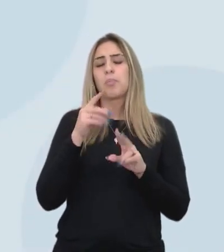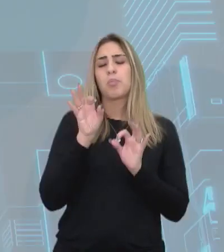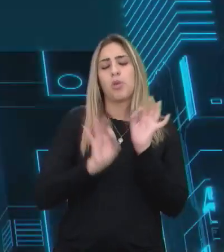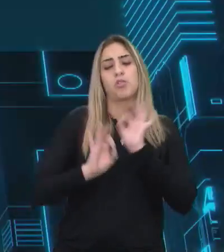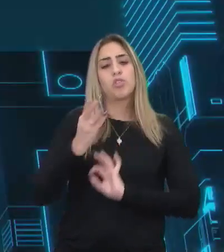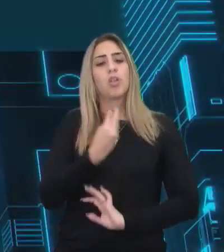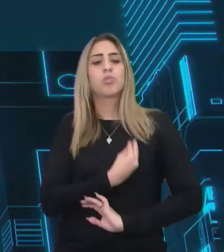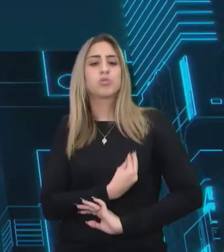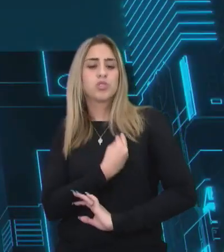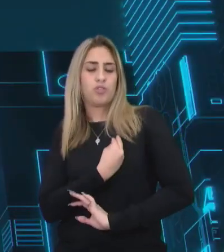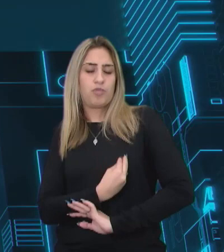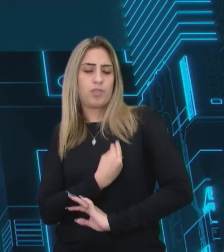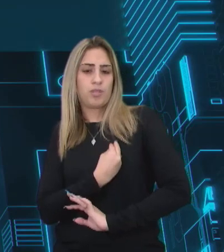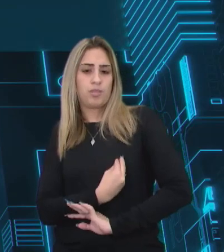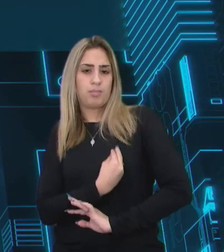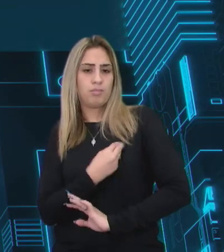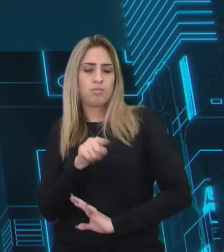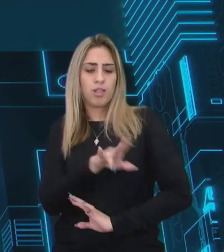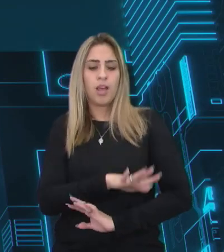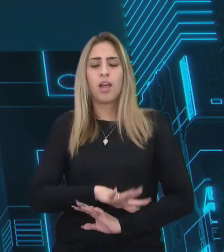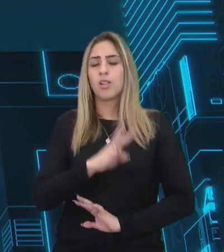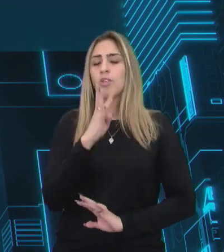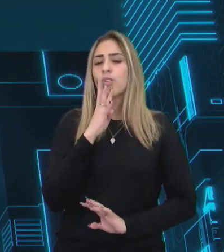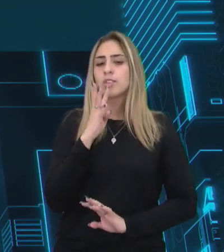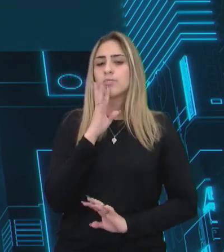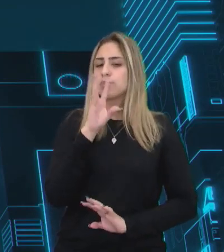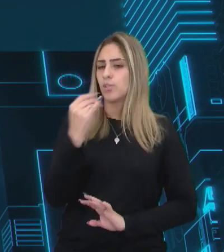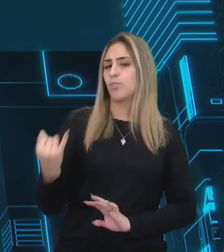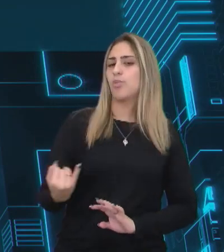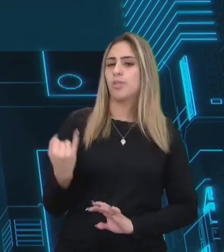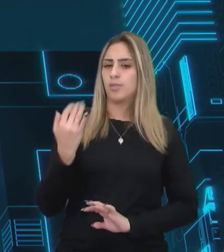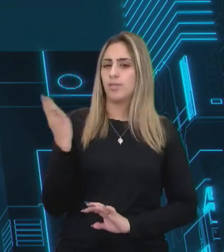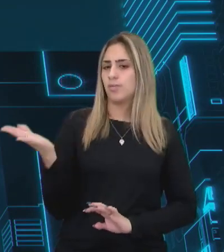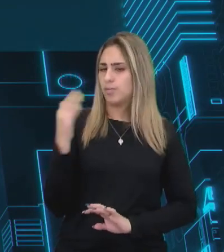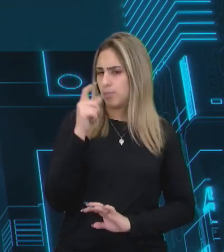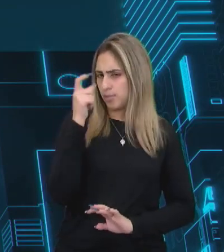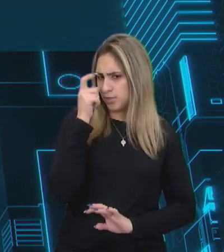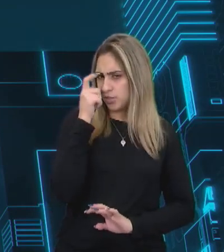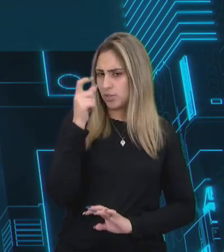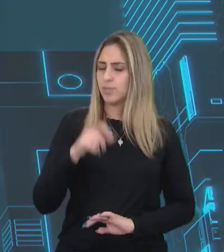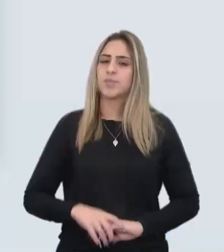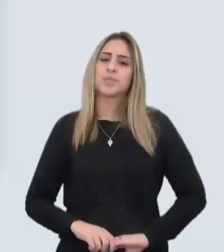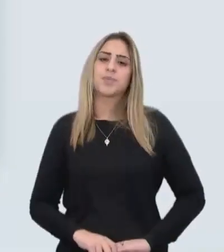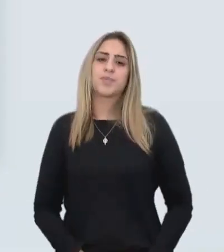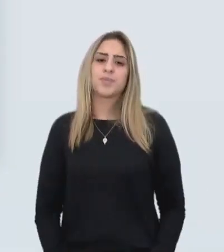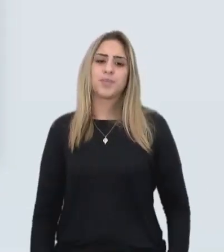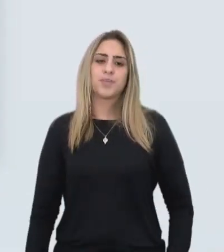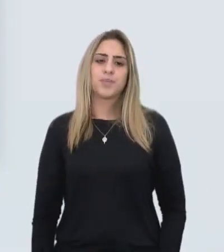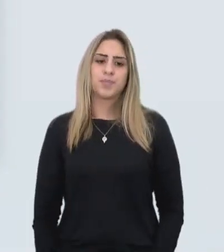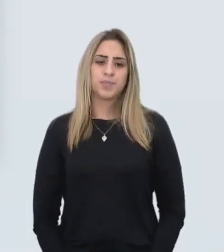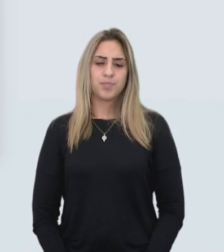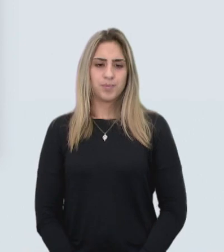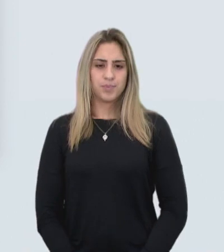relacionado a essa área de conhecimento tão importante. Vamos assistir?